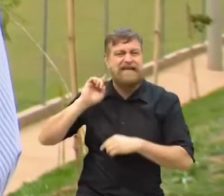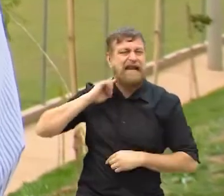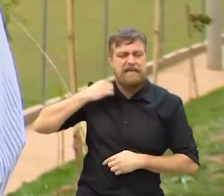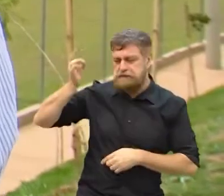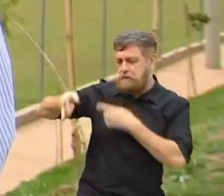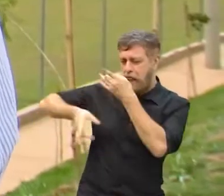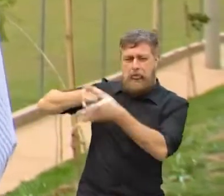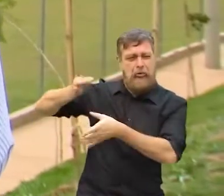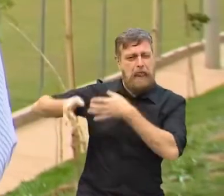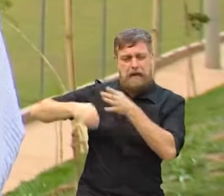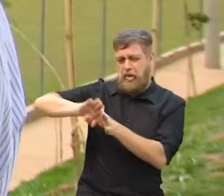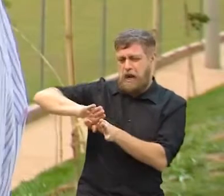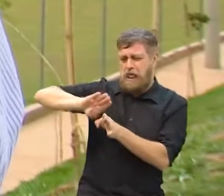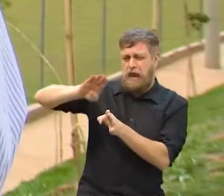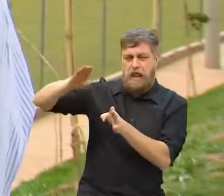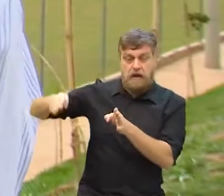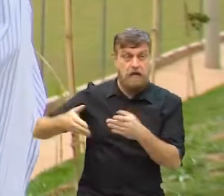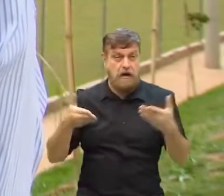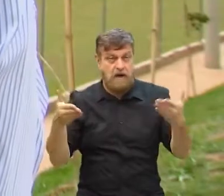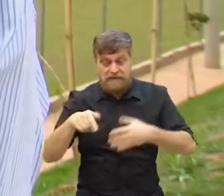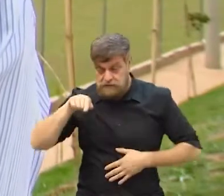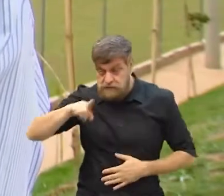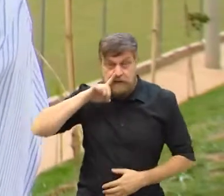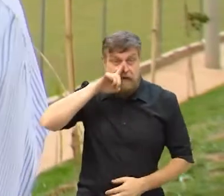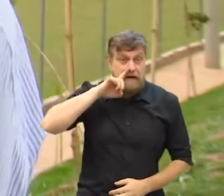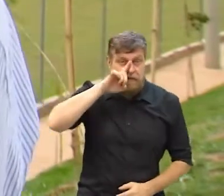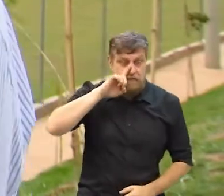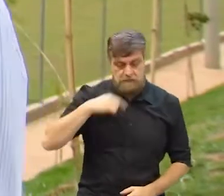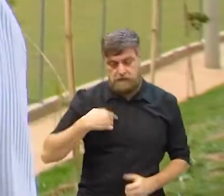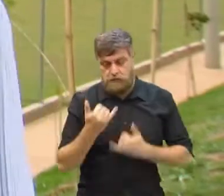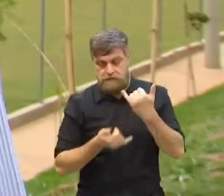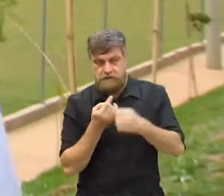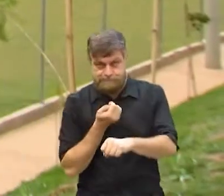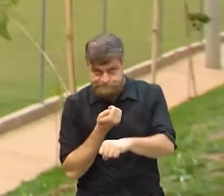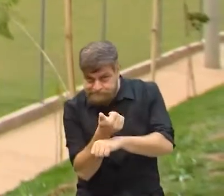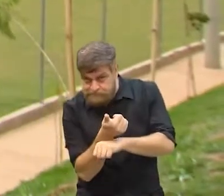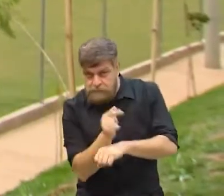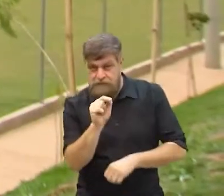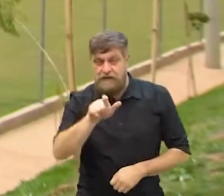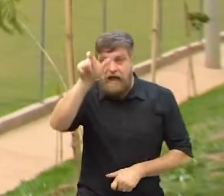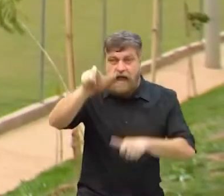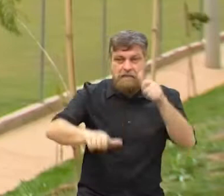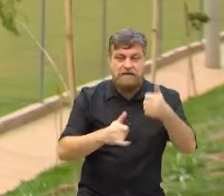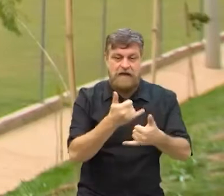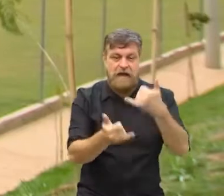pessoal acabava jogando entulho, né? E que oferecia risco, até brinco, que quando o pessoal ia jogar